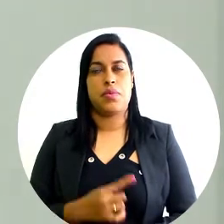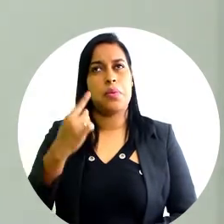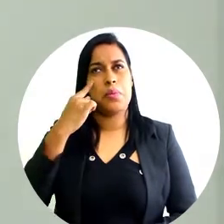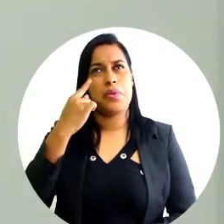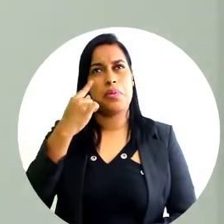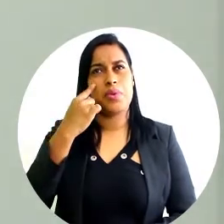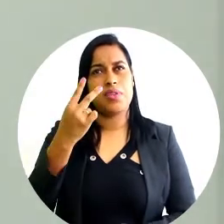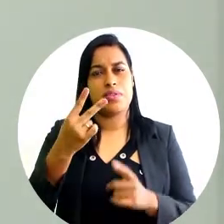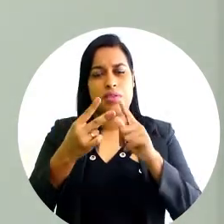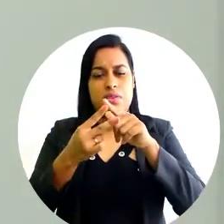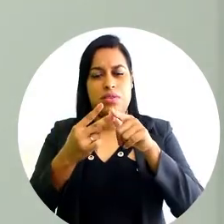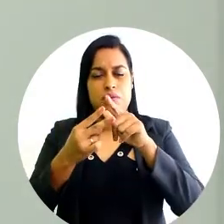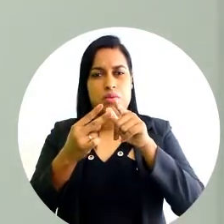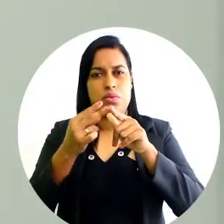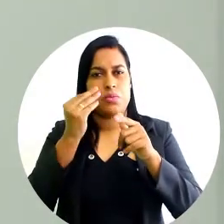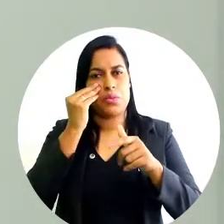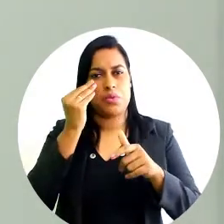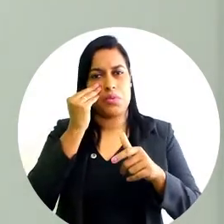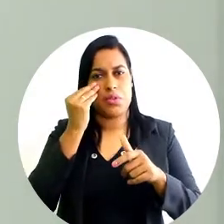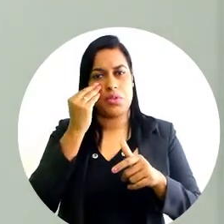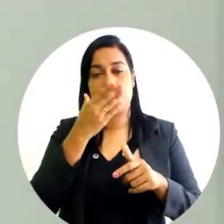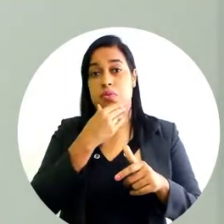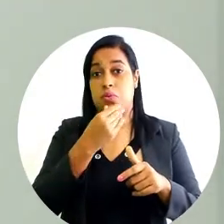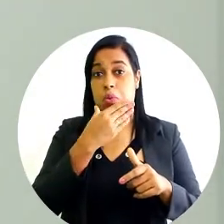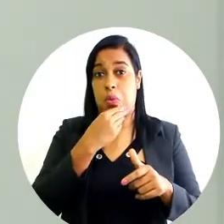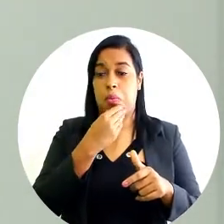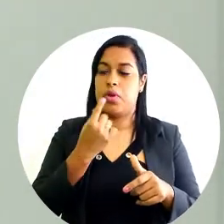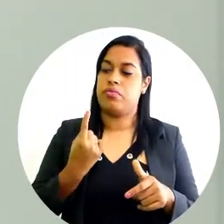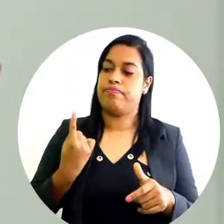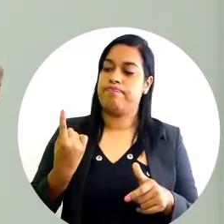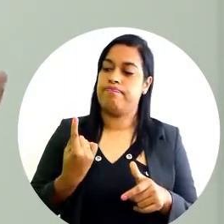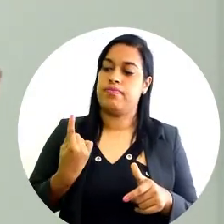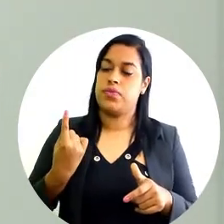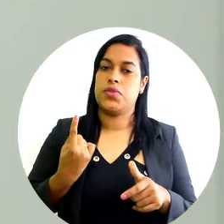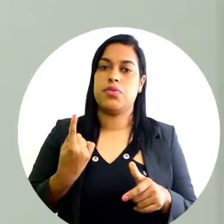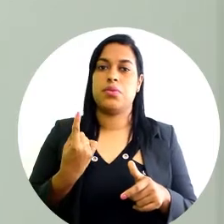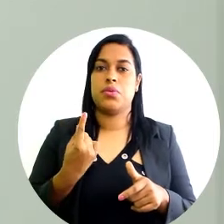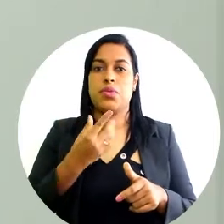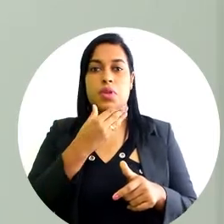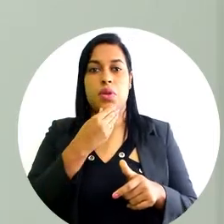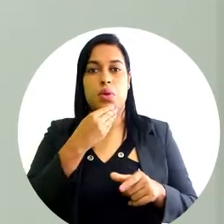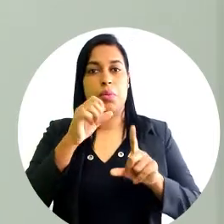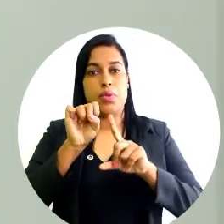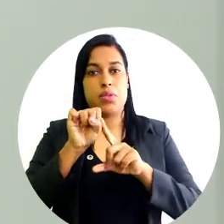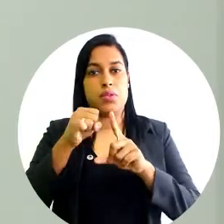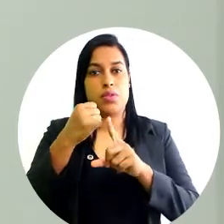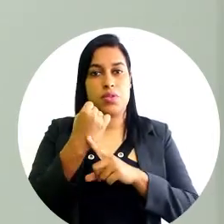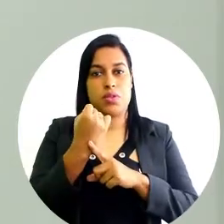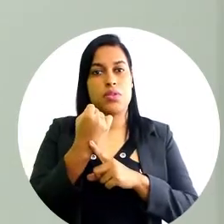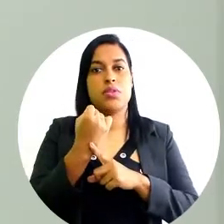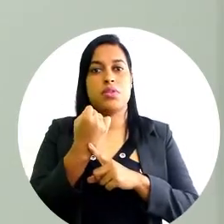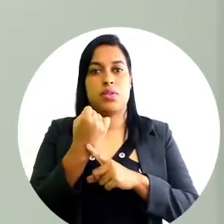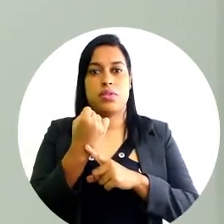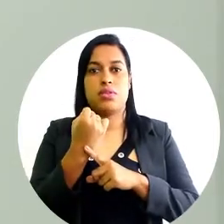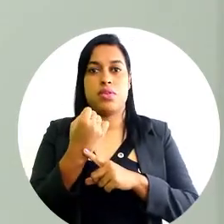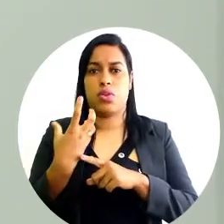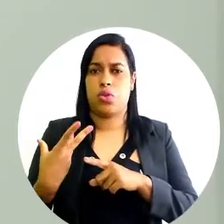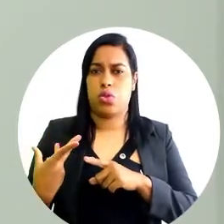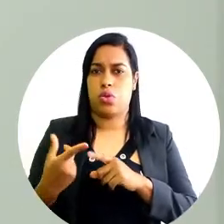E a gente pode pensar em 2 perspectivas: o homem individualmente e o homem em